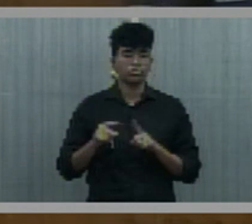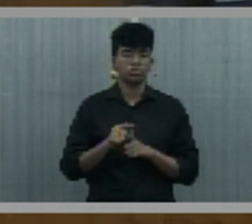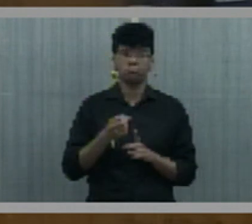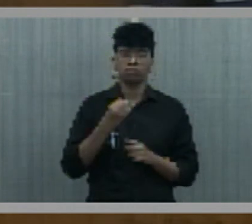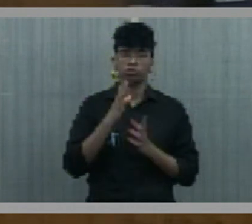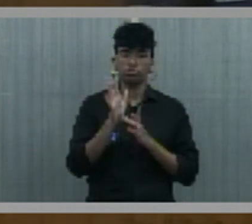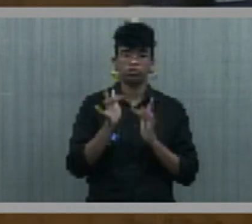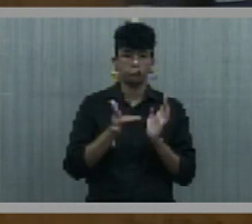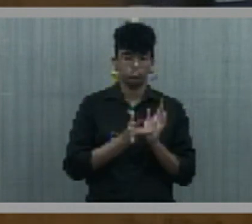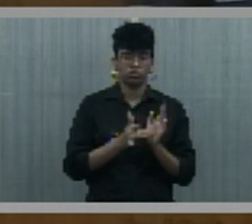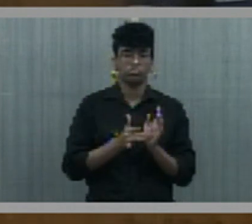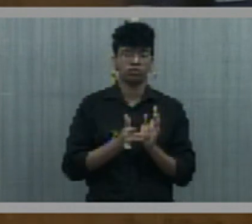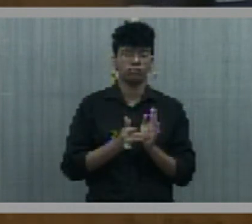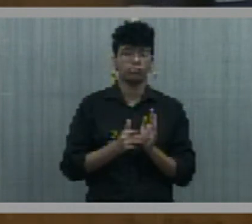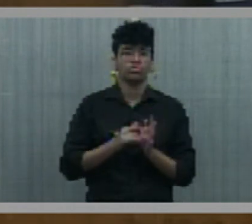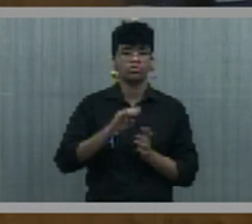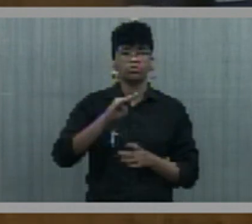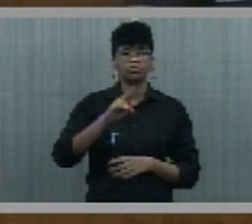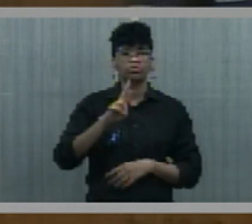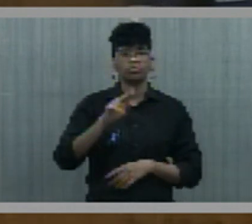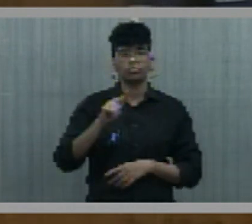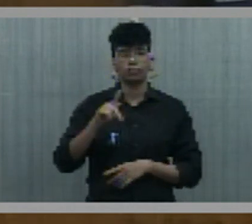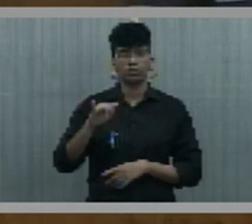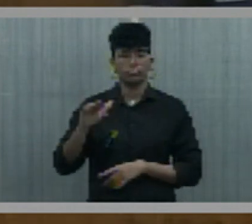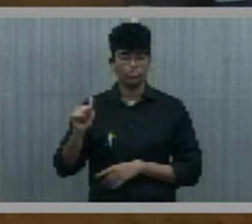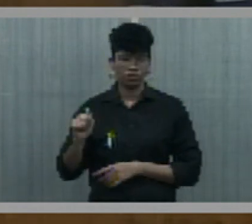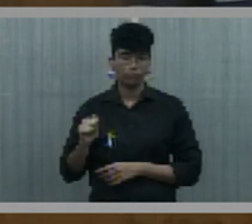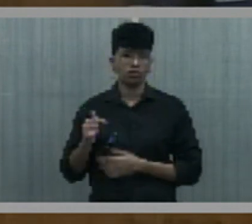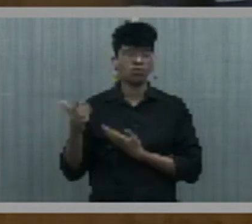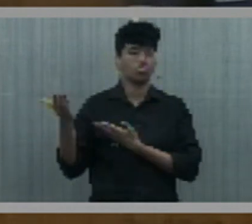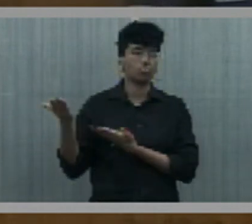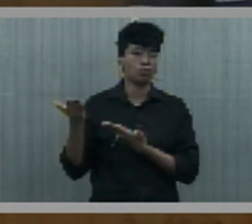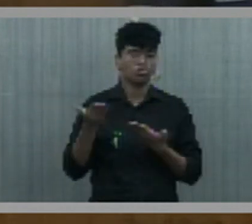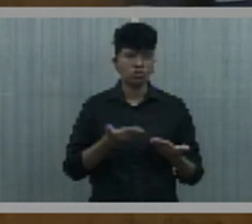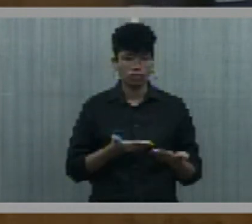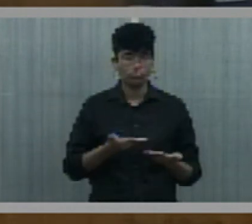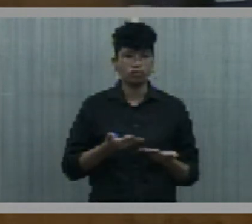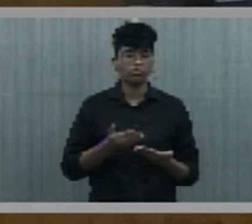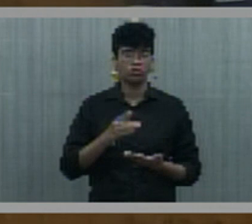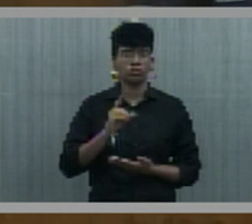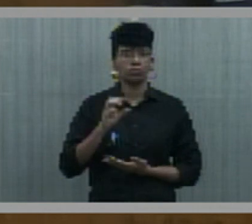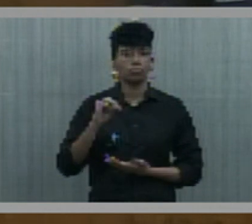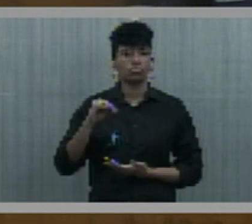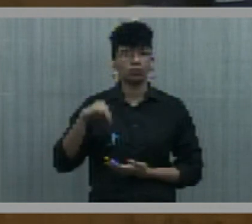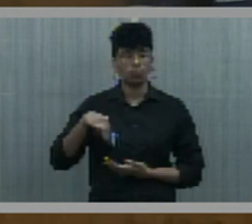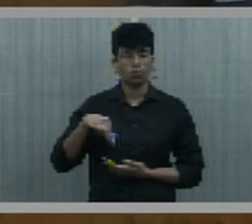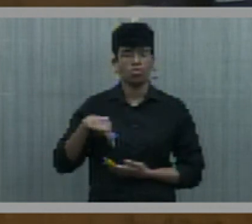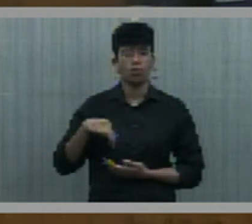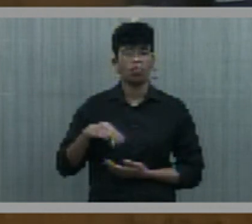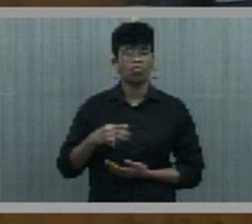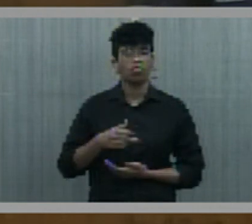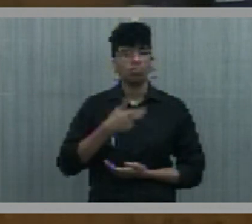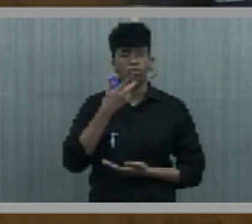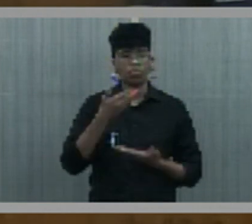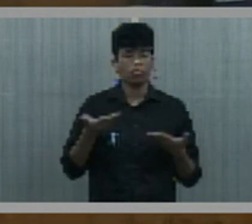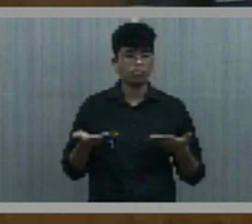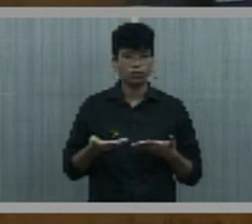Jesus do Gurgueia, nós convidamos Duarte Walter para fazer uso da